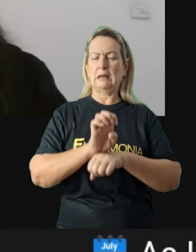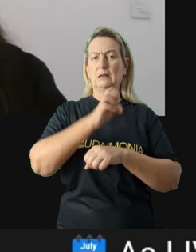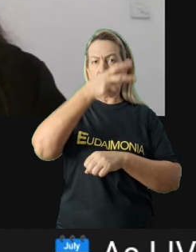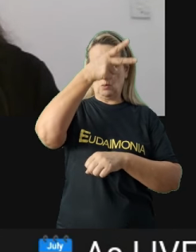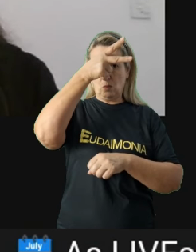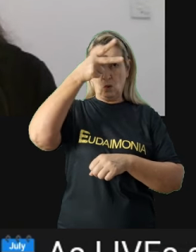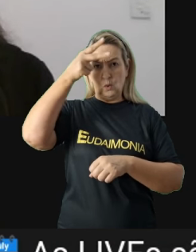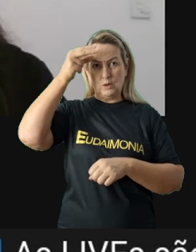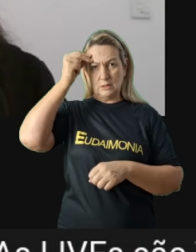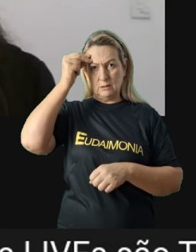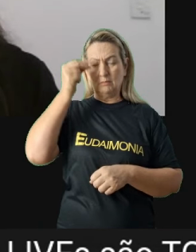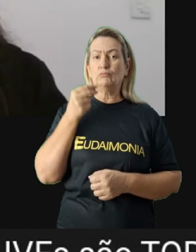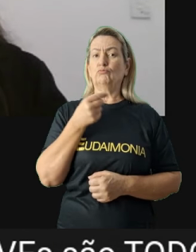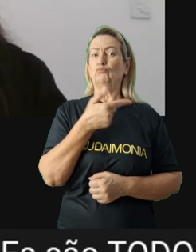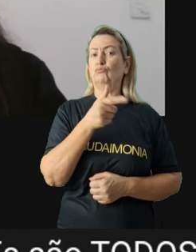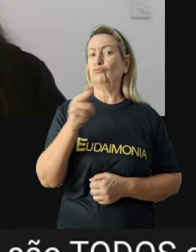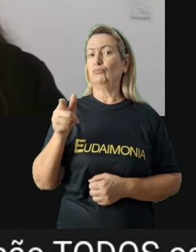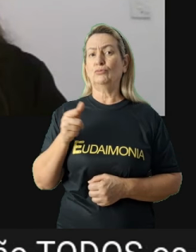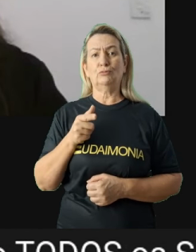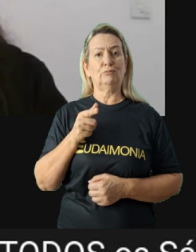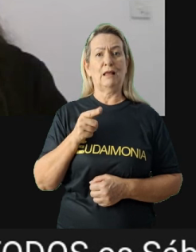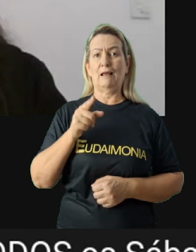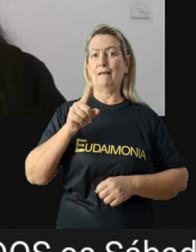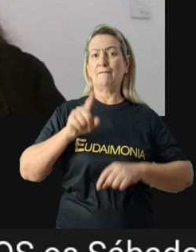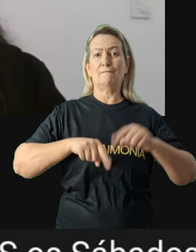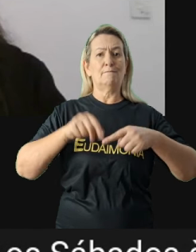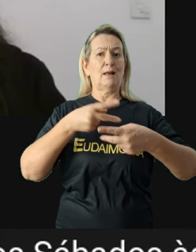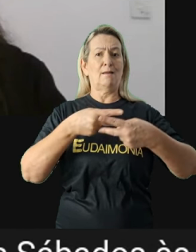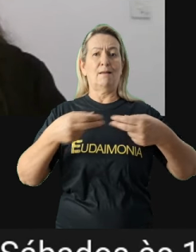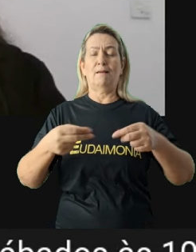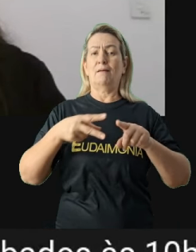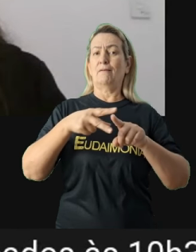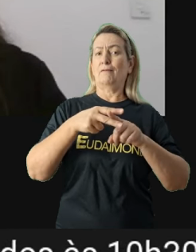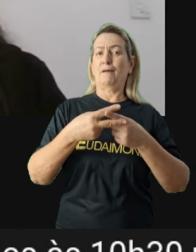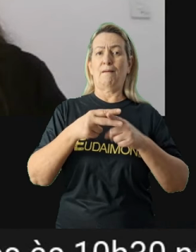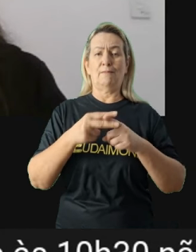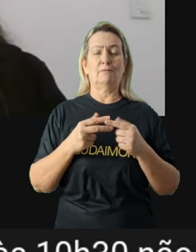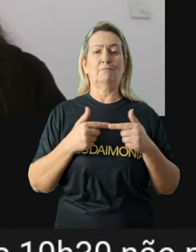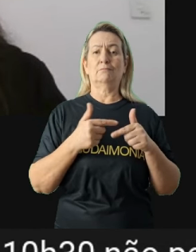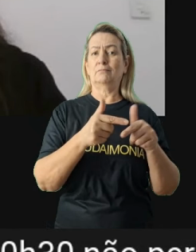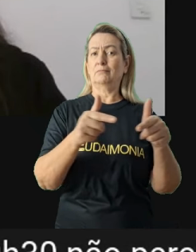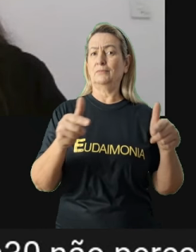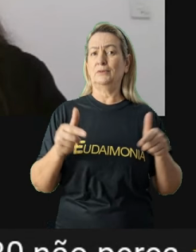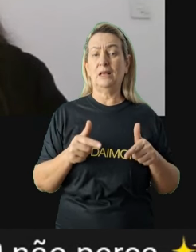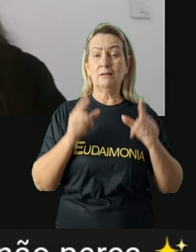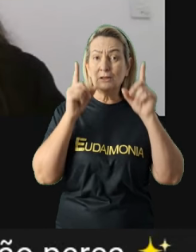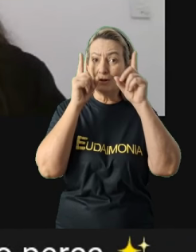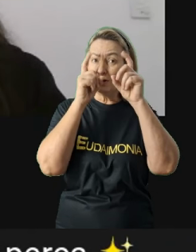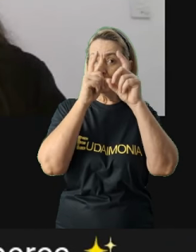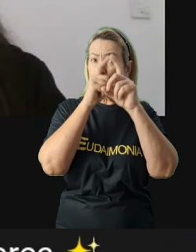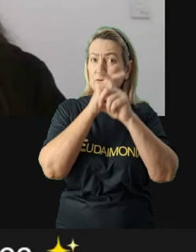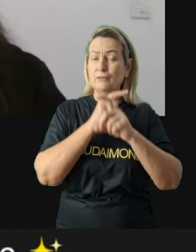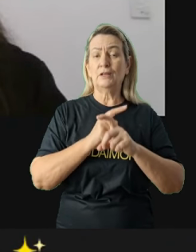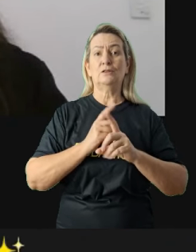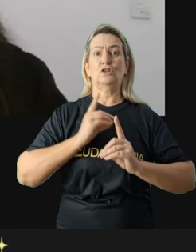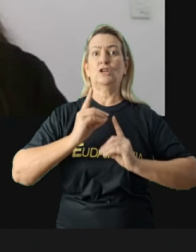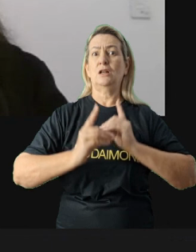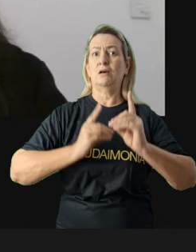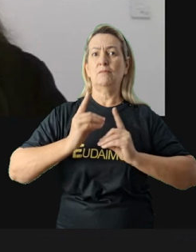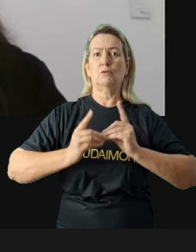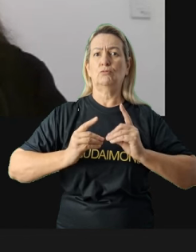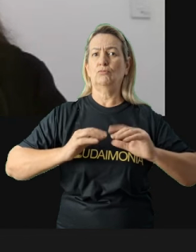escolas estaduais, municipais, que não têm acesso a esses equipamentos e ferramentas, que dificultam,